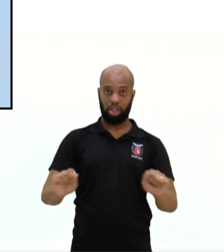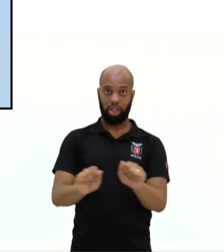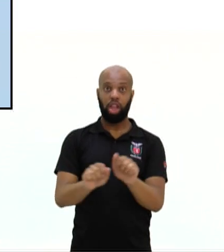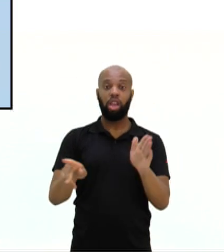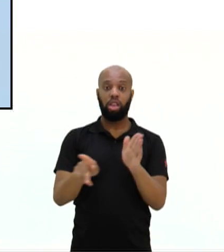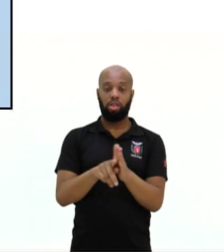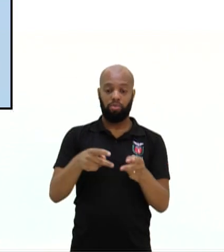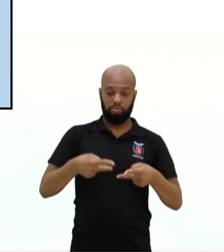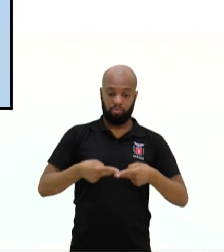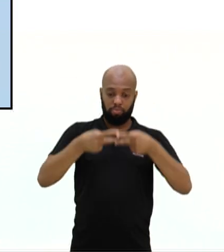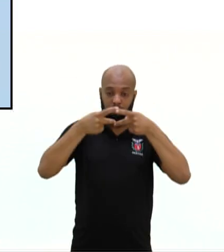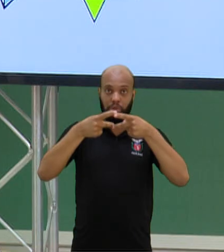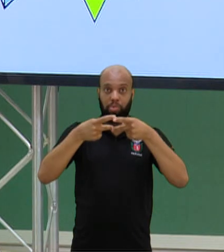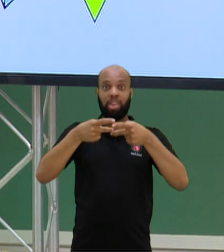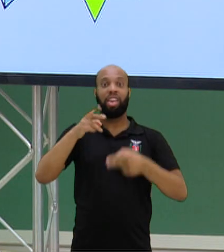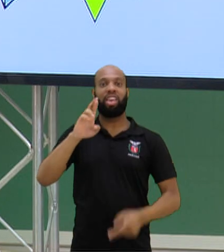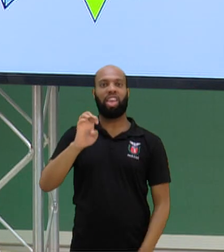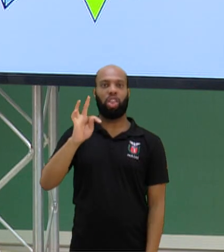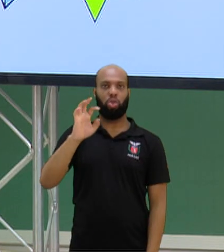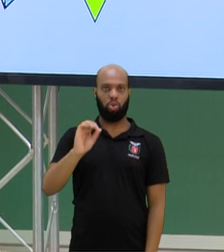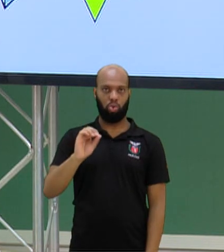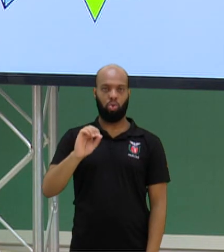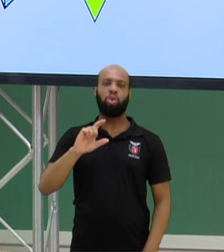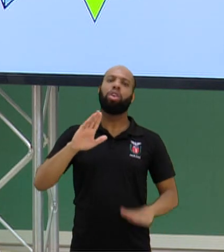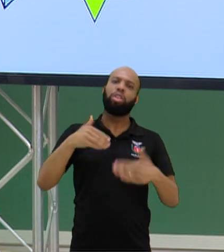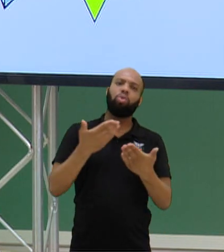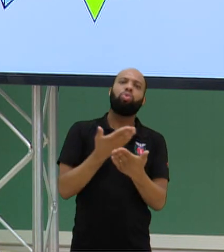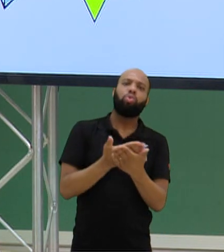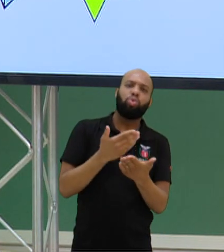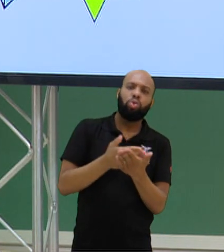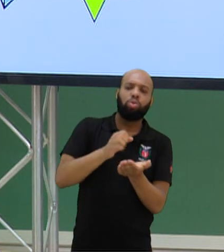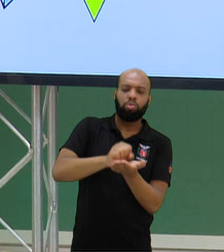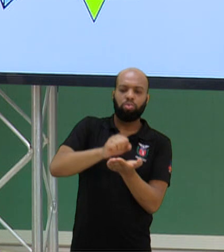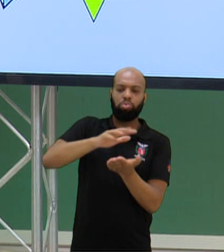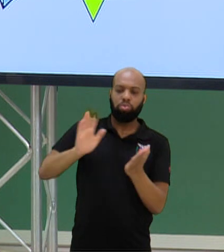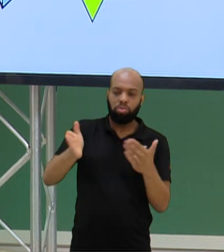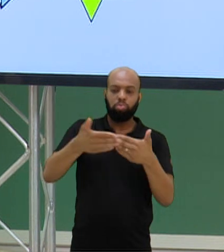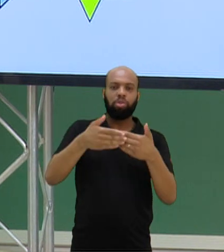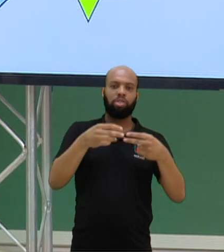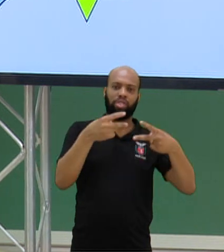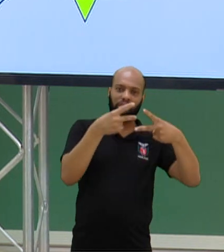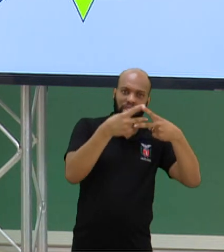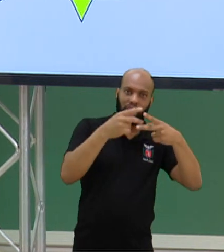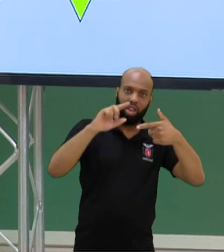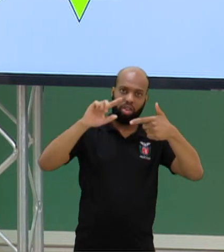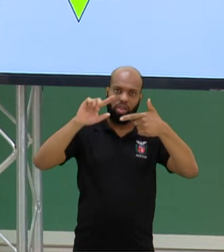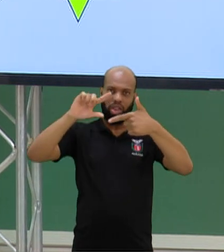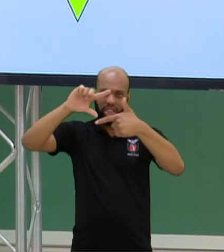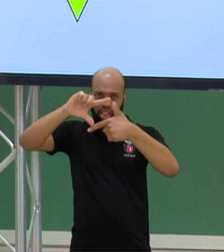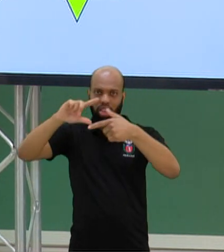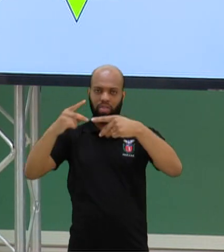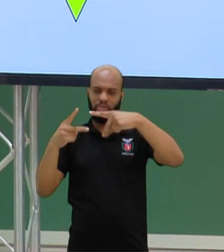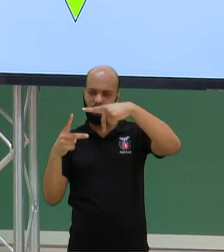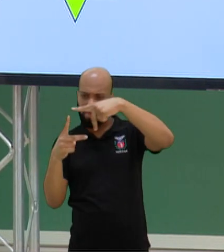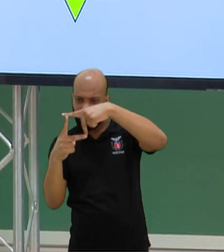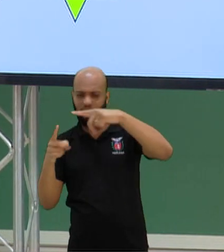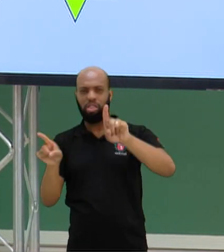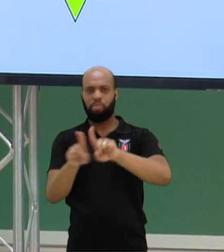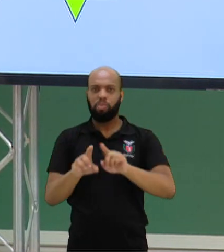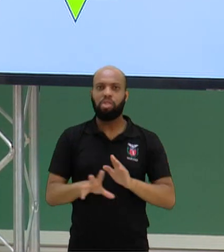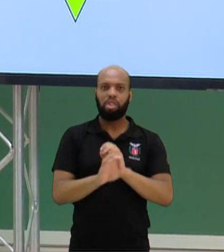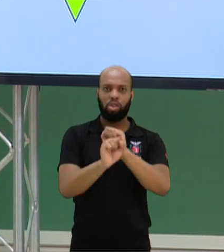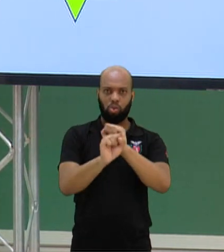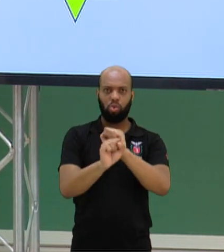retos, né? Então, nós relembramos as áreas lá dos polígonos, do quadrado, do triângulo, do retângulo, calculamos também